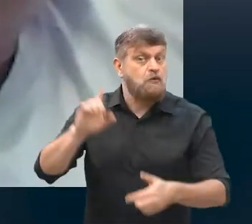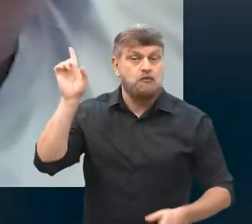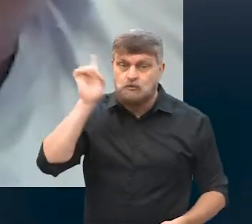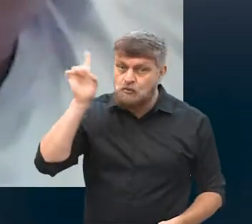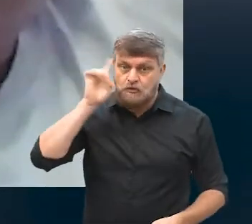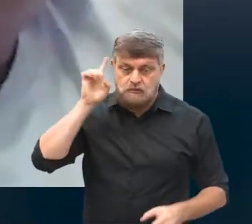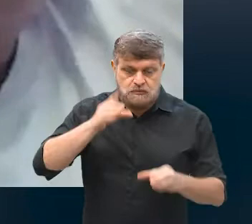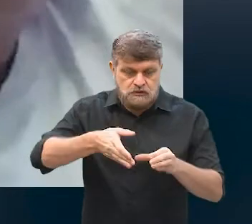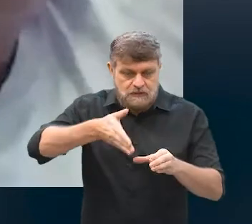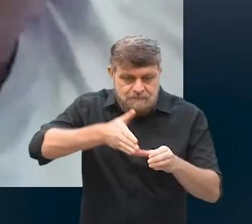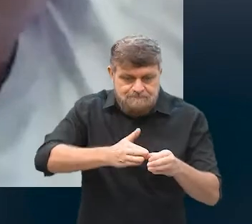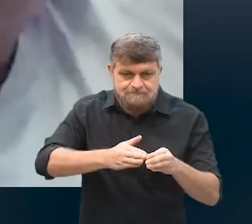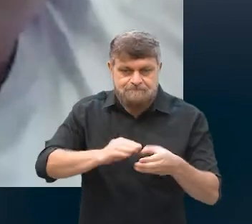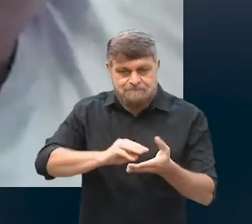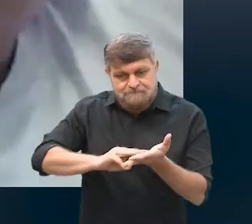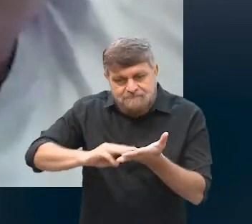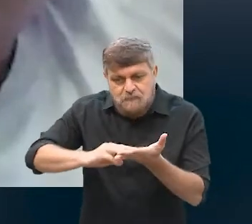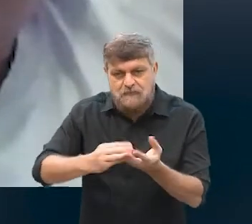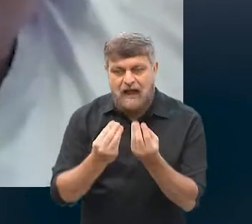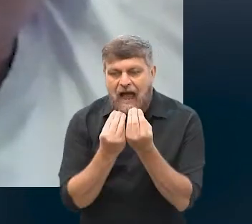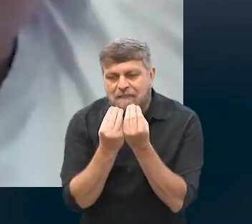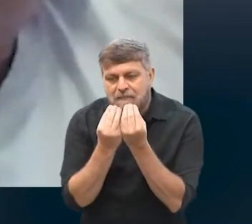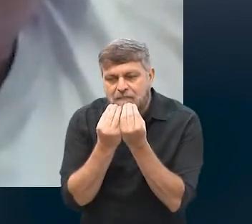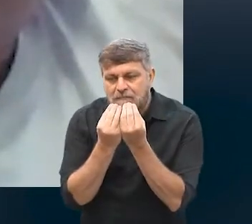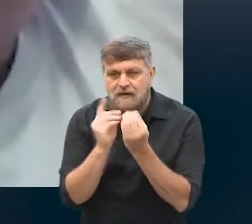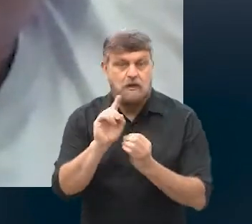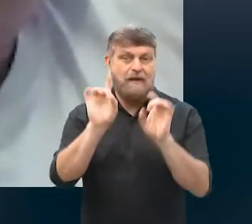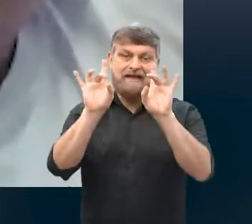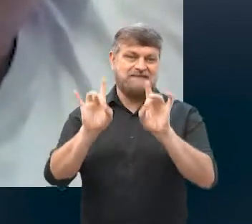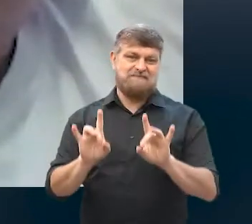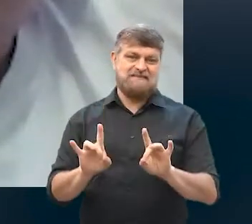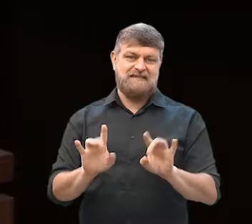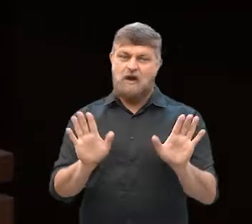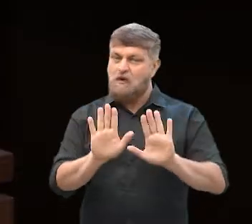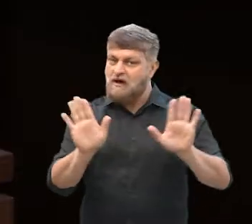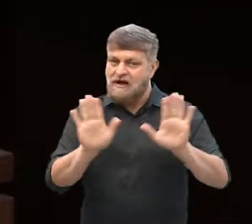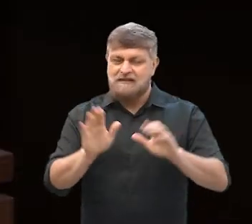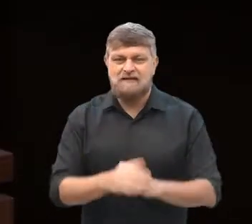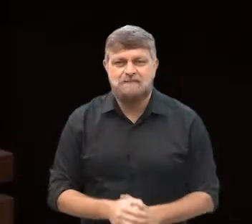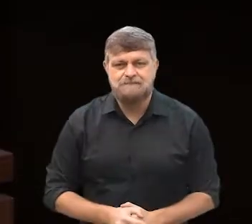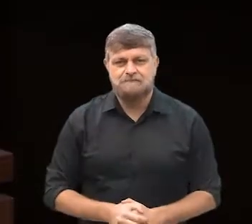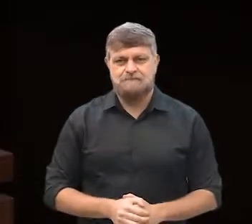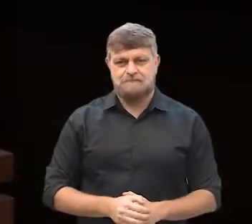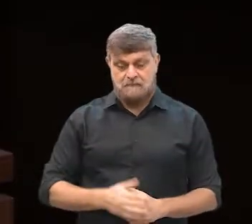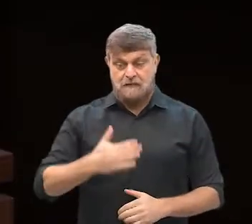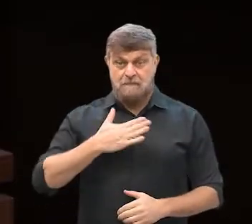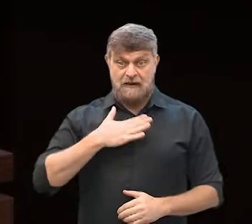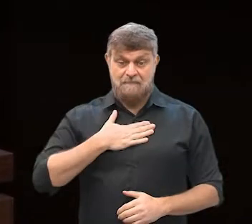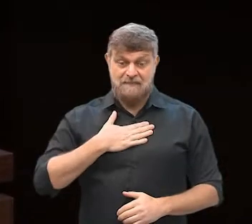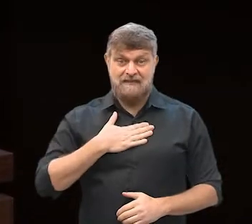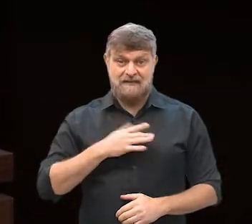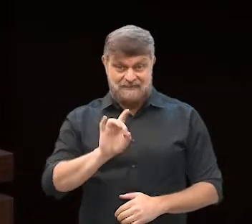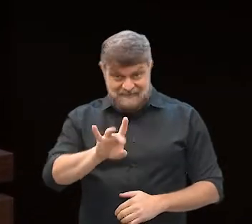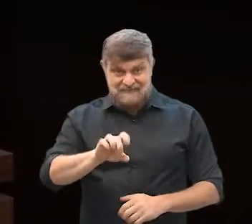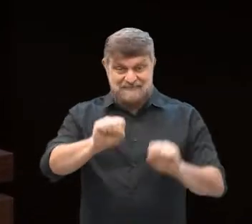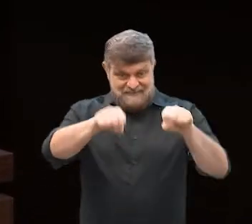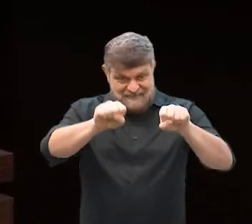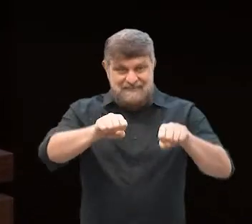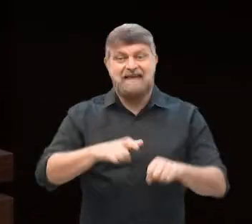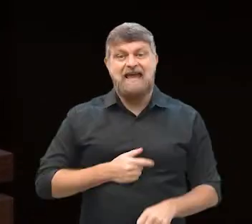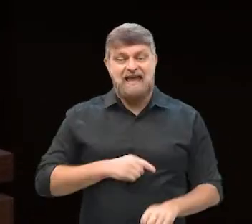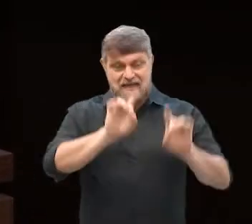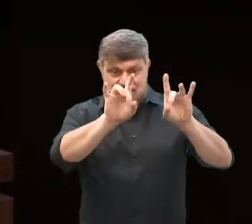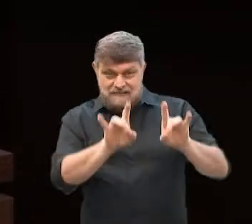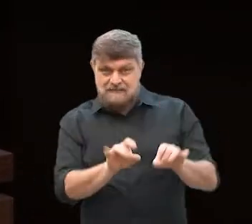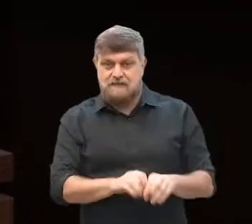todo dia, não é uma coisa, assim, especial, mas para a gente era, porque leva muito mais tempo